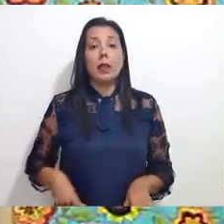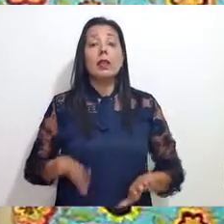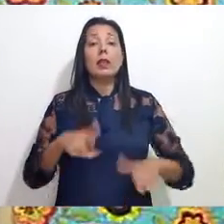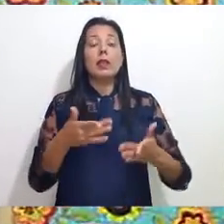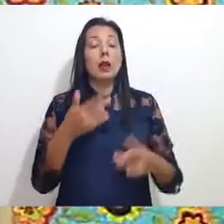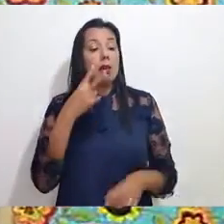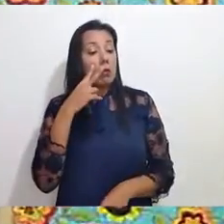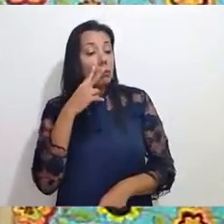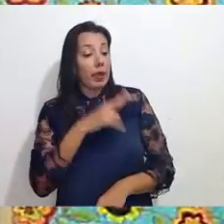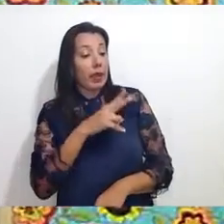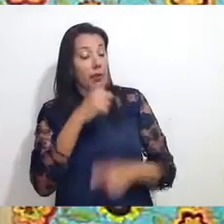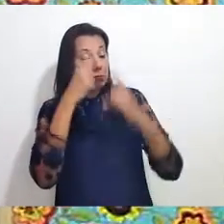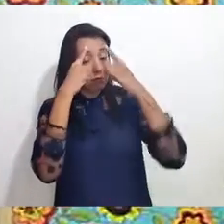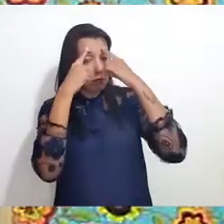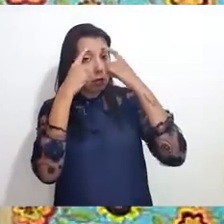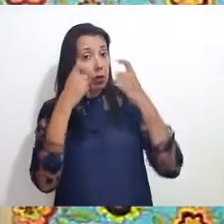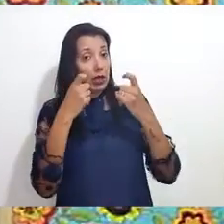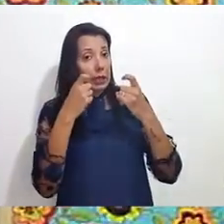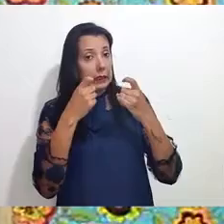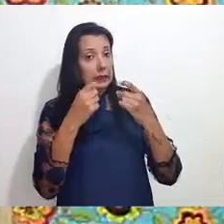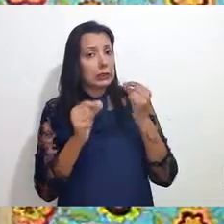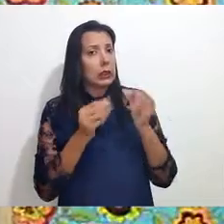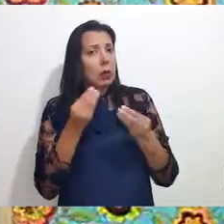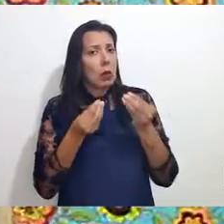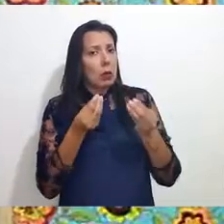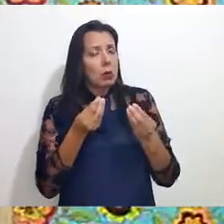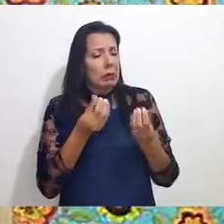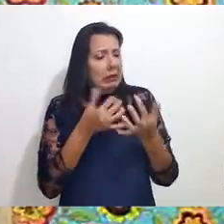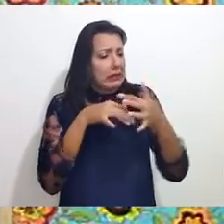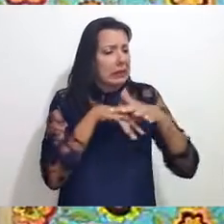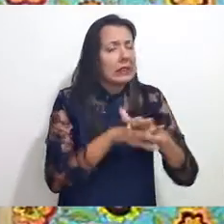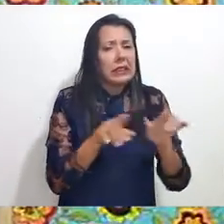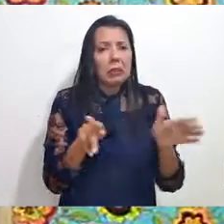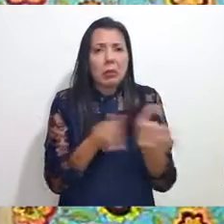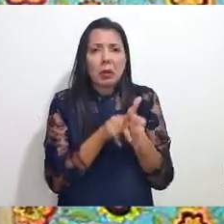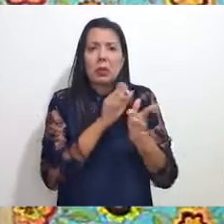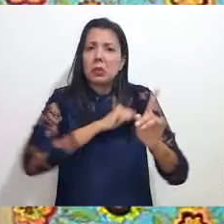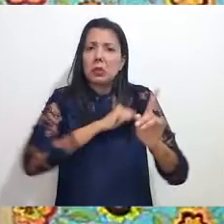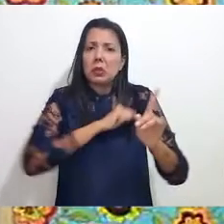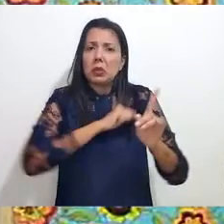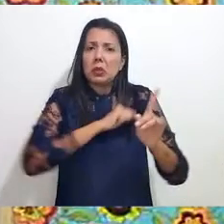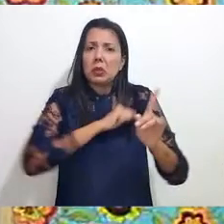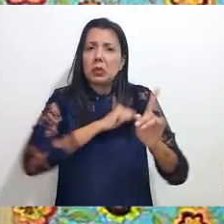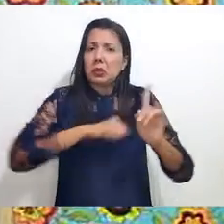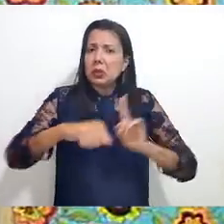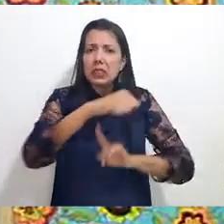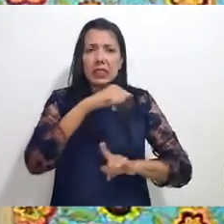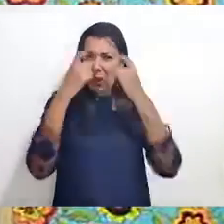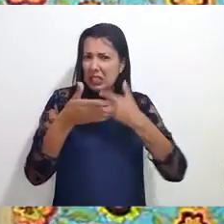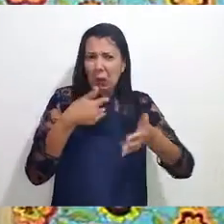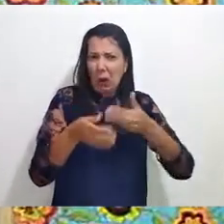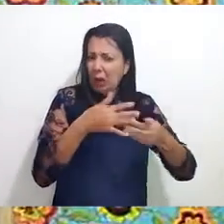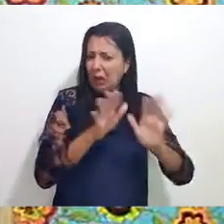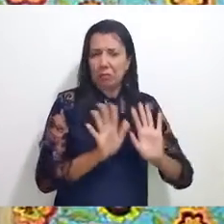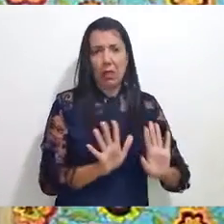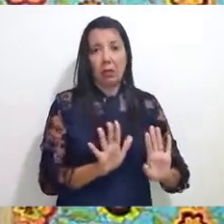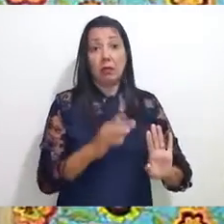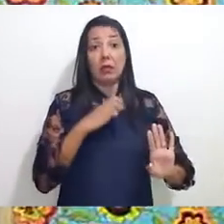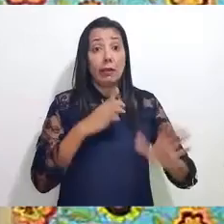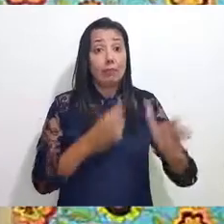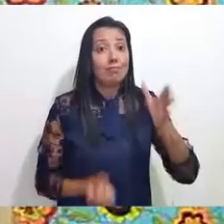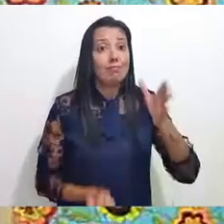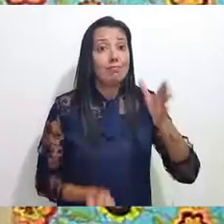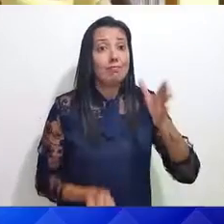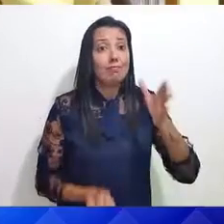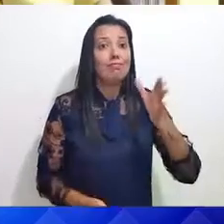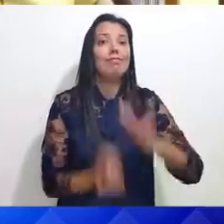violência entranhada na sociedade, né, porque ela não é uma violência qualquer, ela tem uma origem. Então essa pergunta é